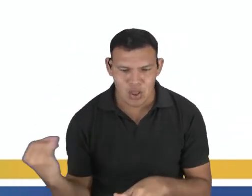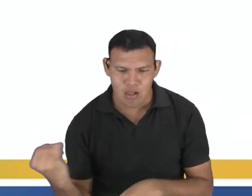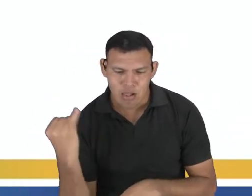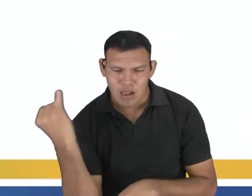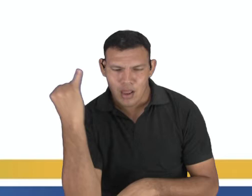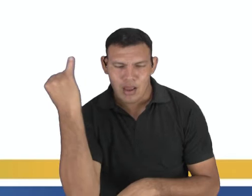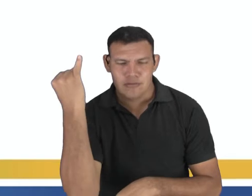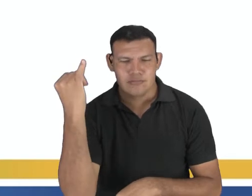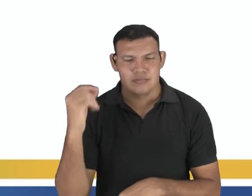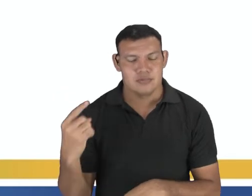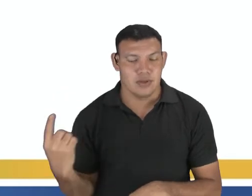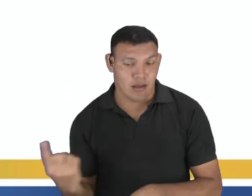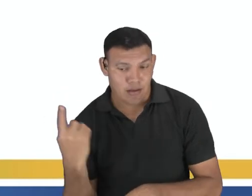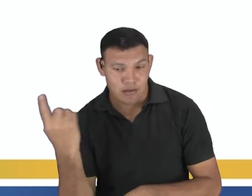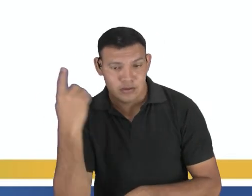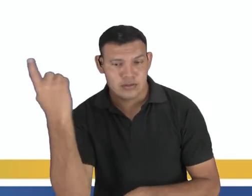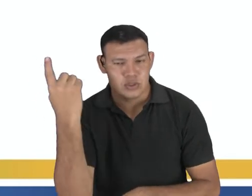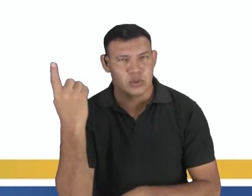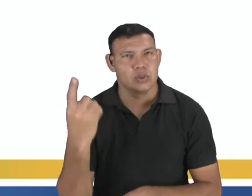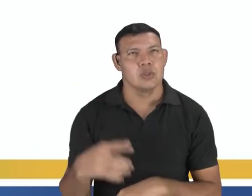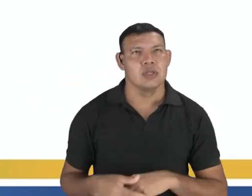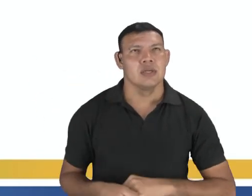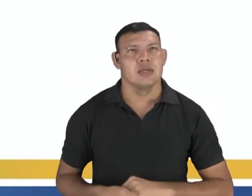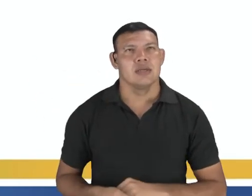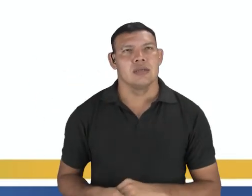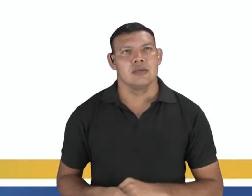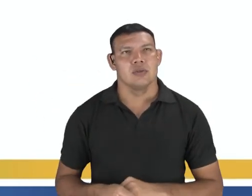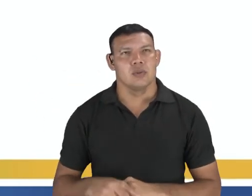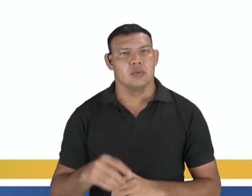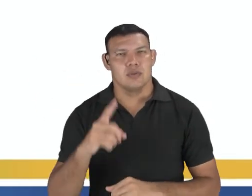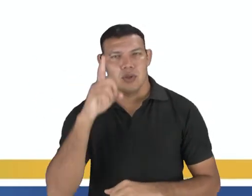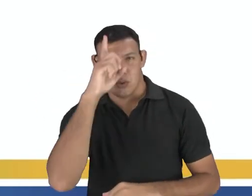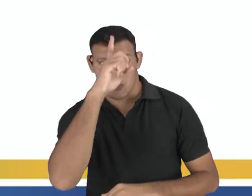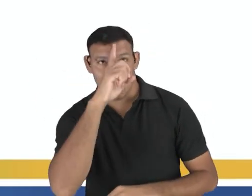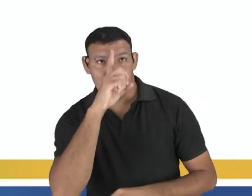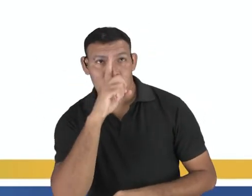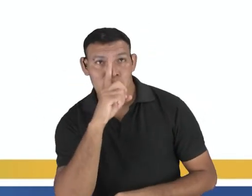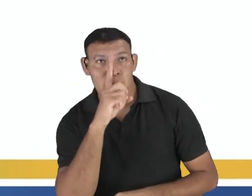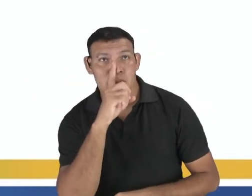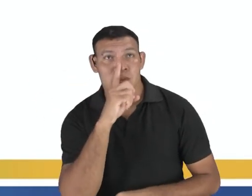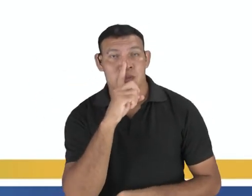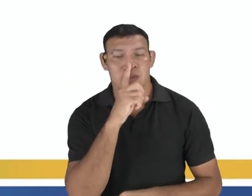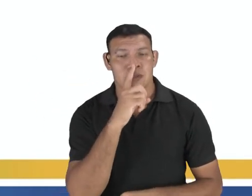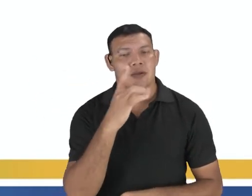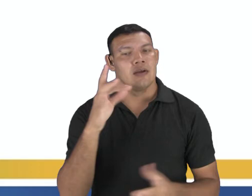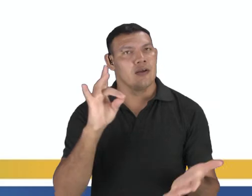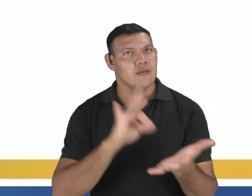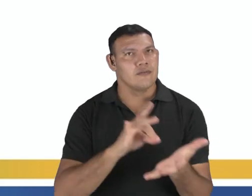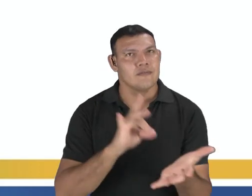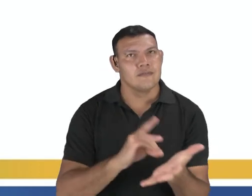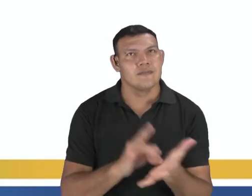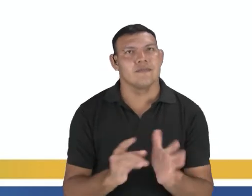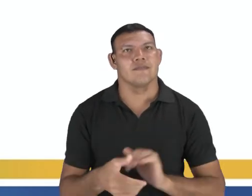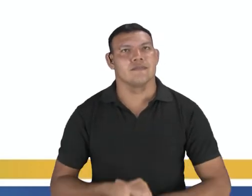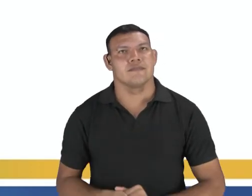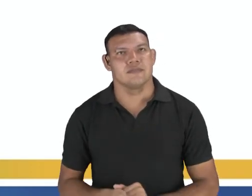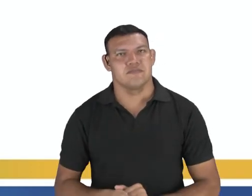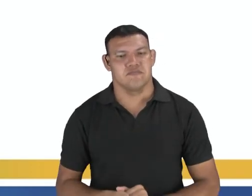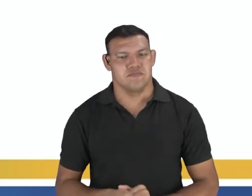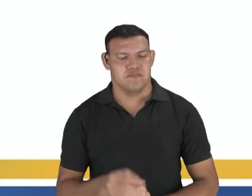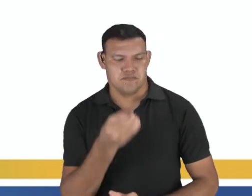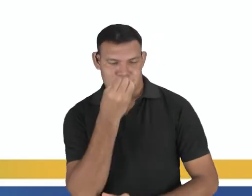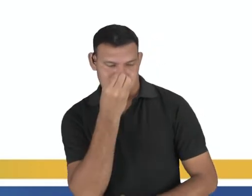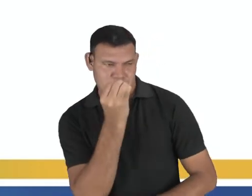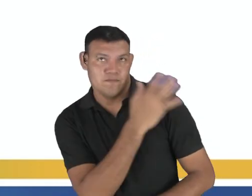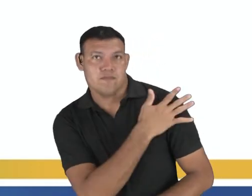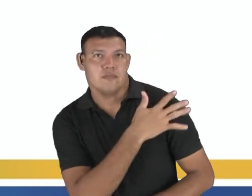e sincero. Não há ignorância. Lê pra quê? Tem tudo na Wikipédia. E não há